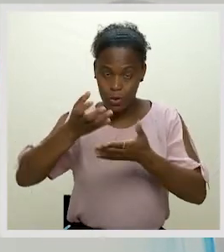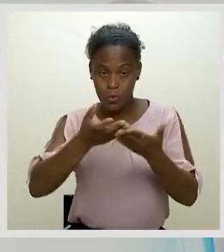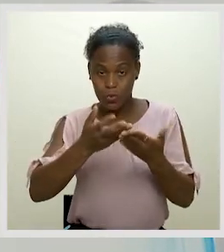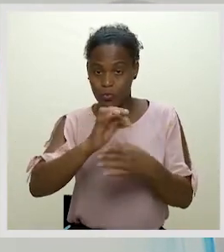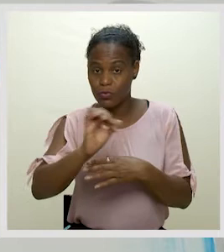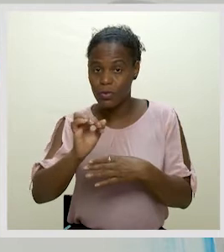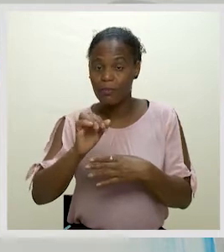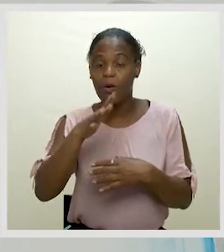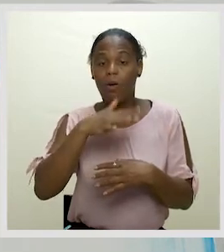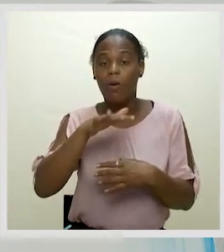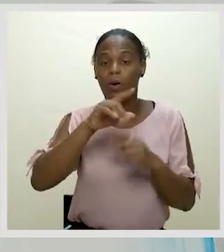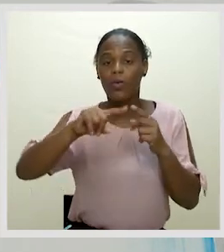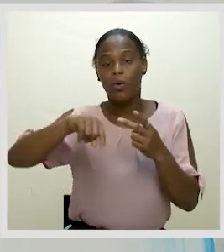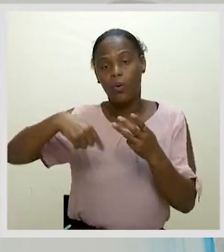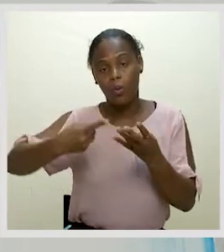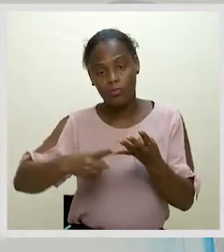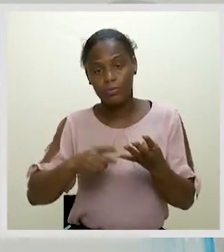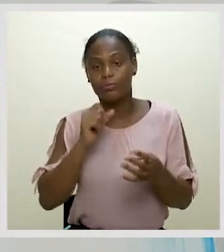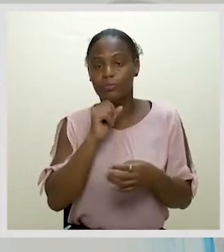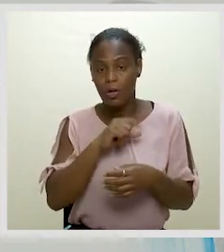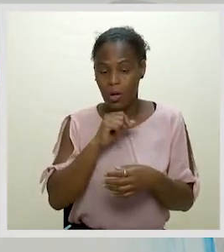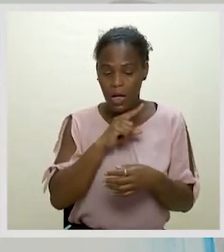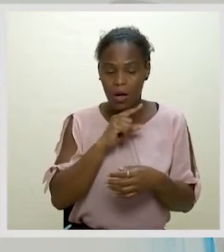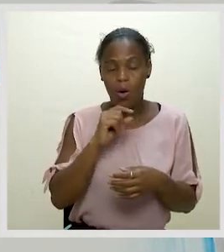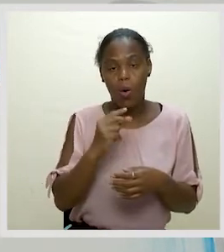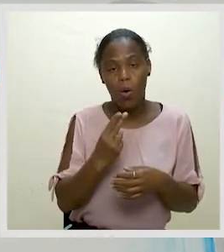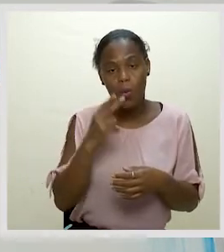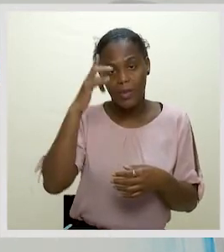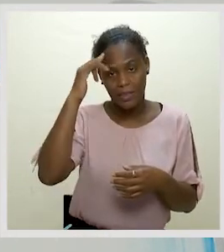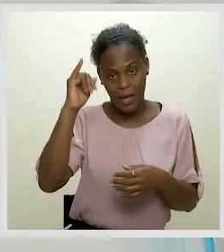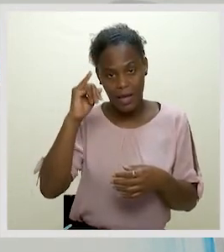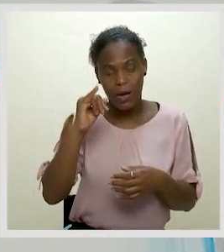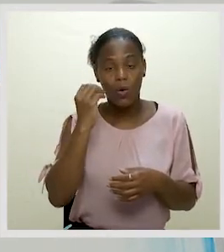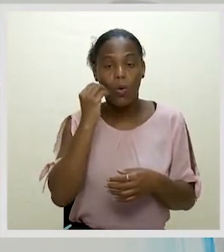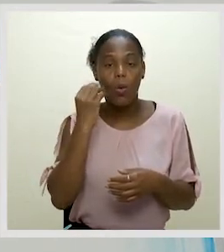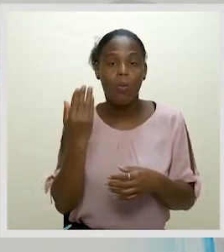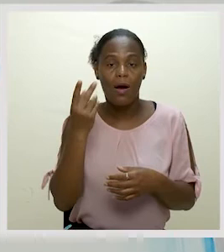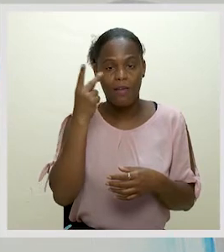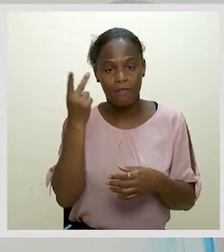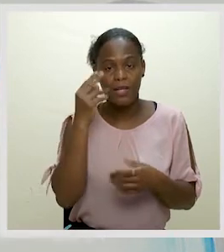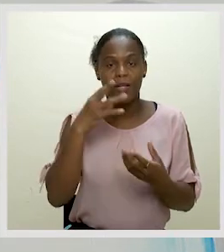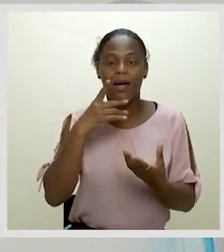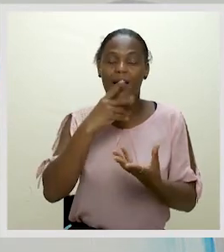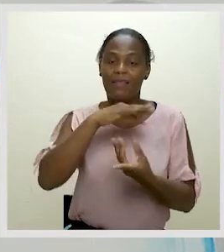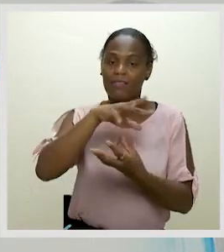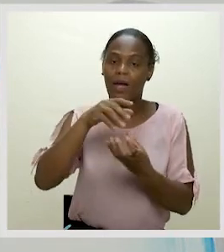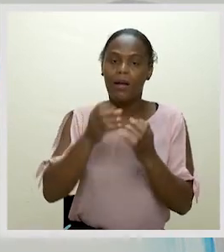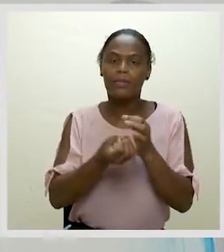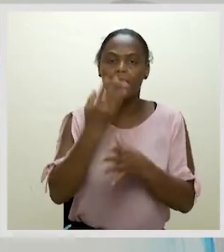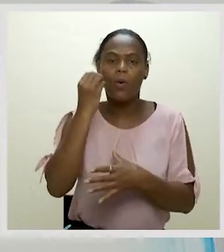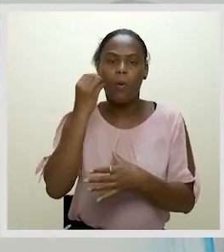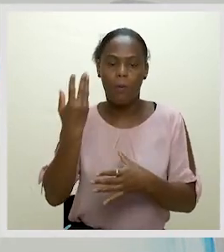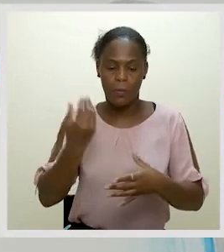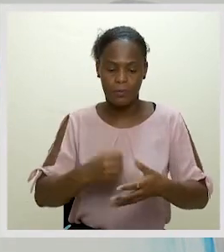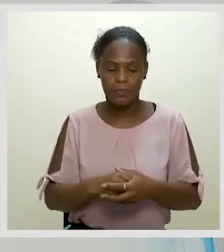investigações, onde surgiu uma outra hipótese ou ideia como teria surgido a vida no